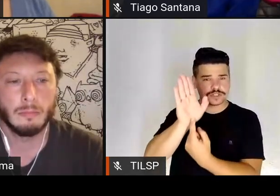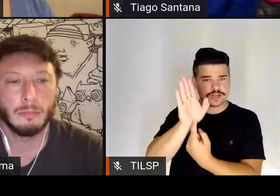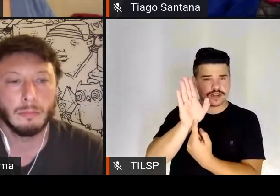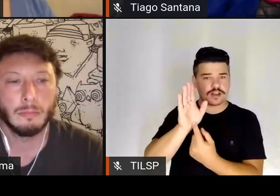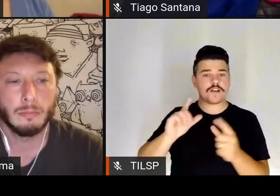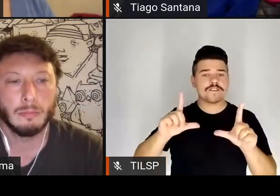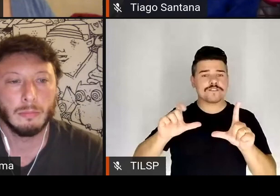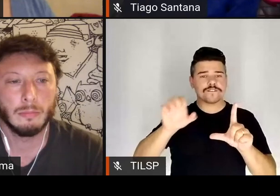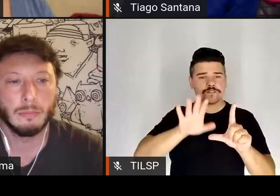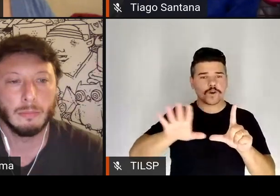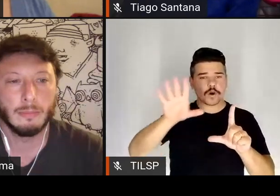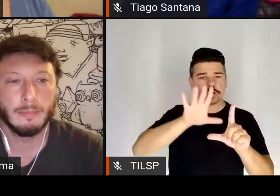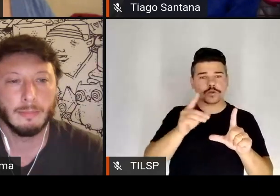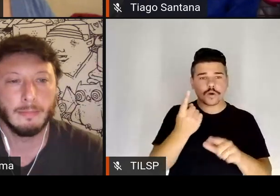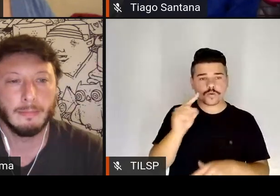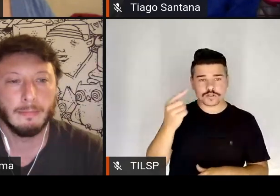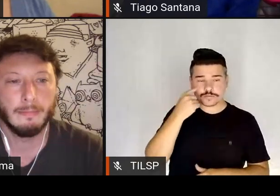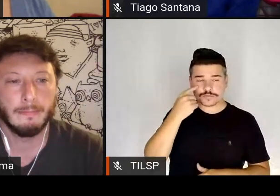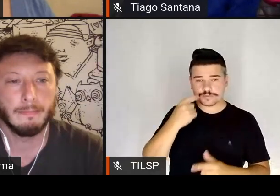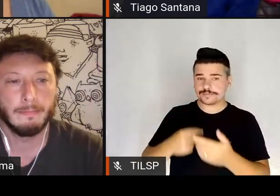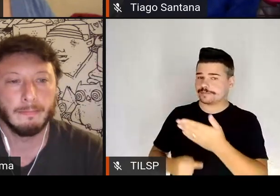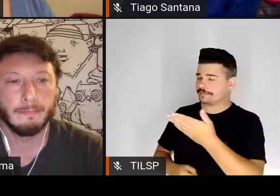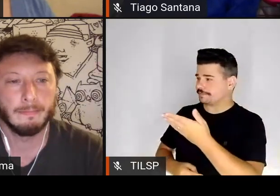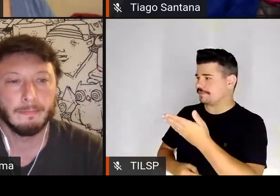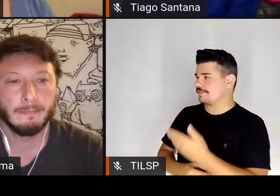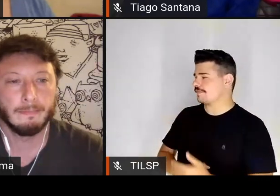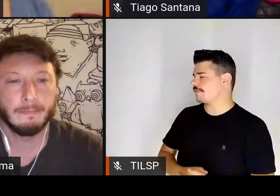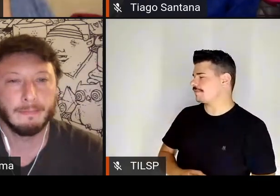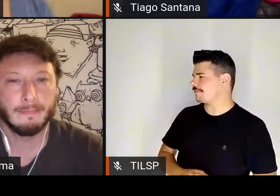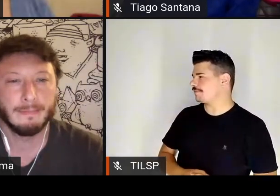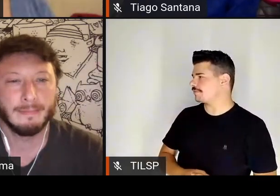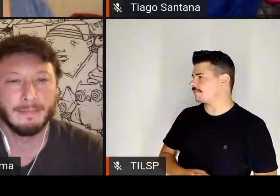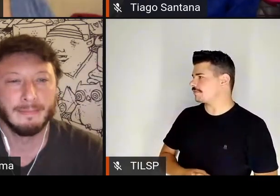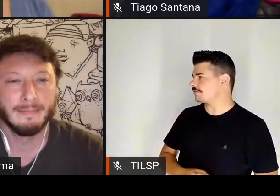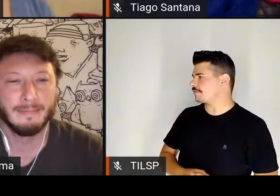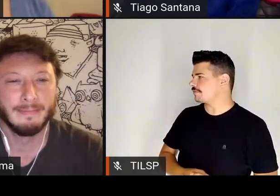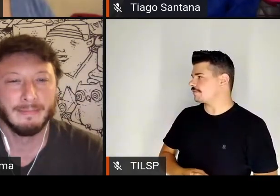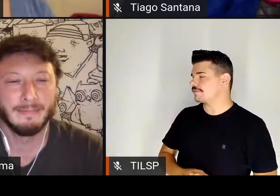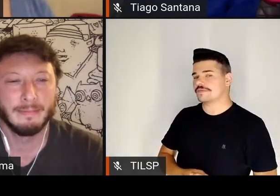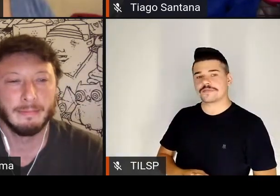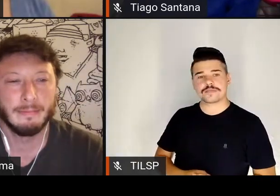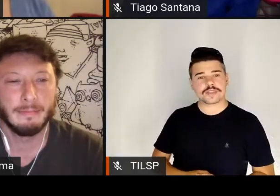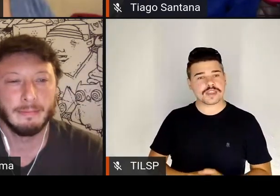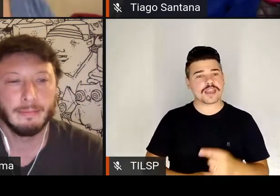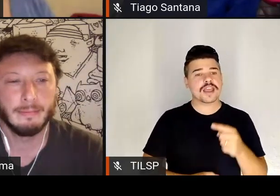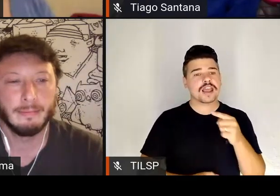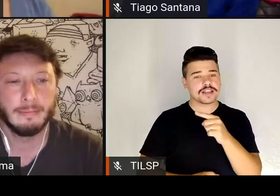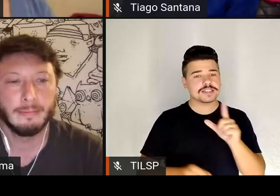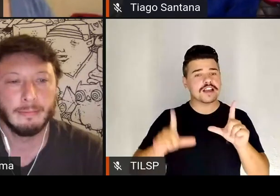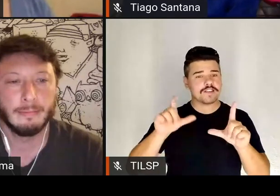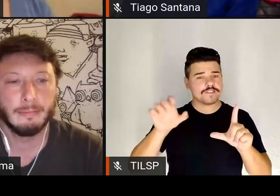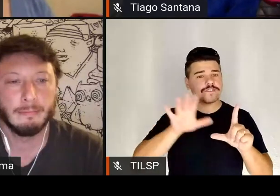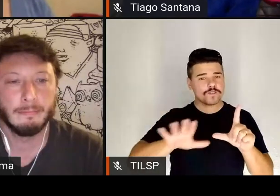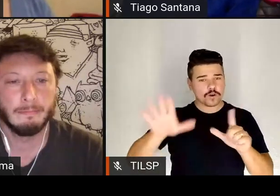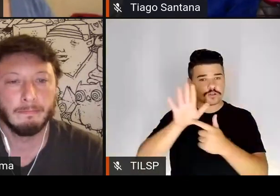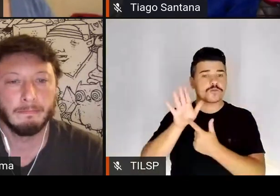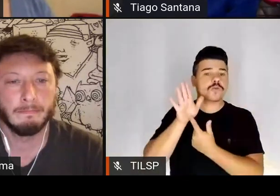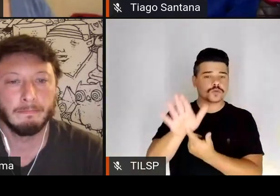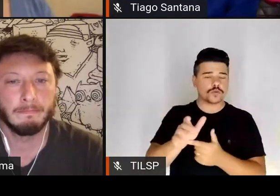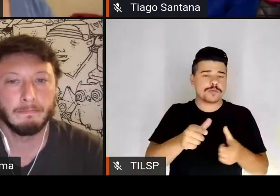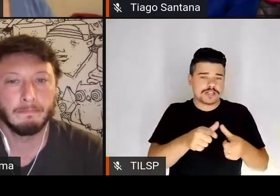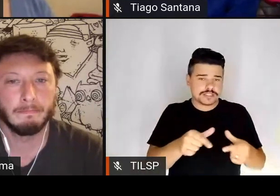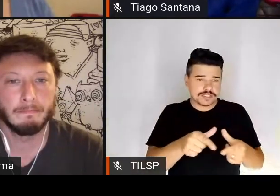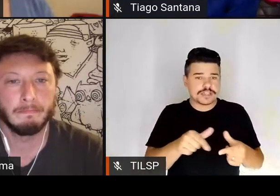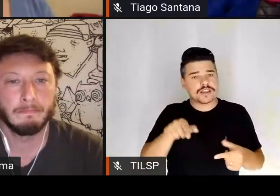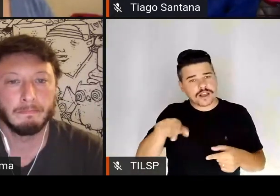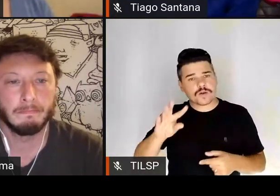livro aqui, que é essa foto das debutantes de Brasília que levou à morte do Luciano Carneiro.